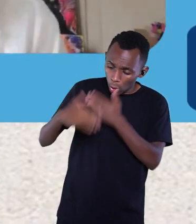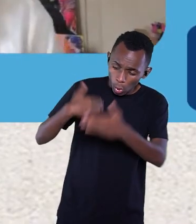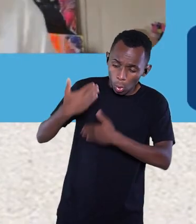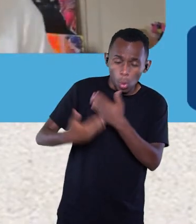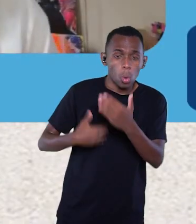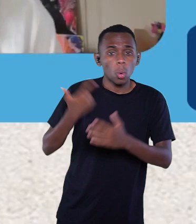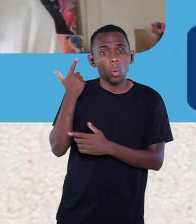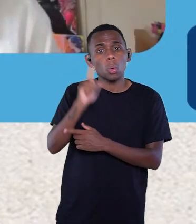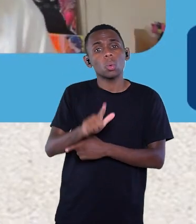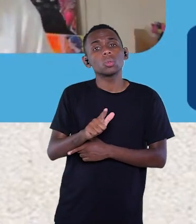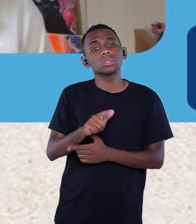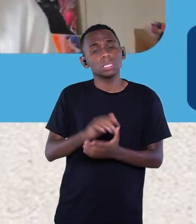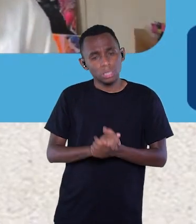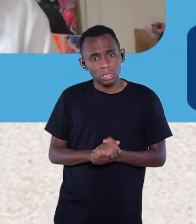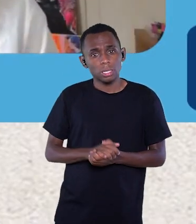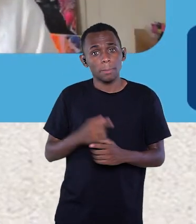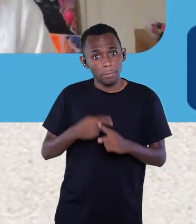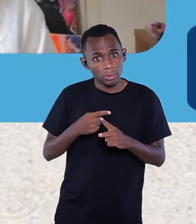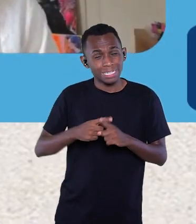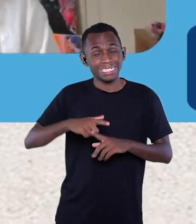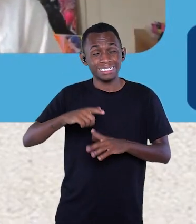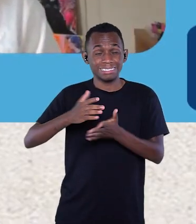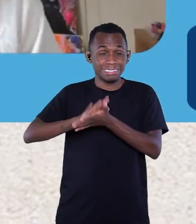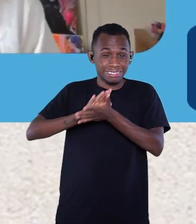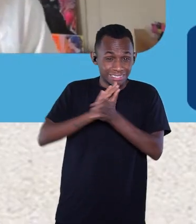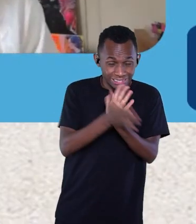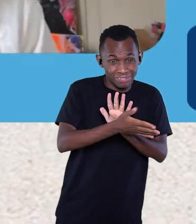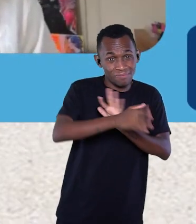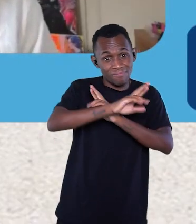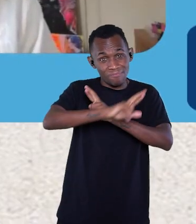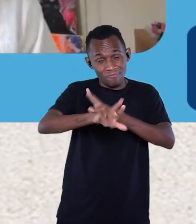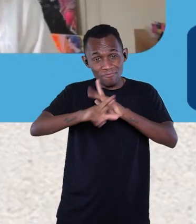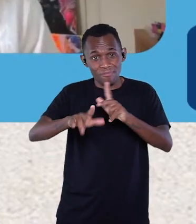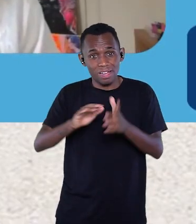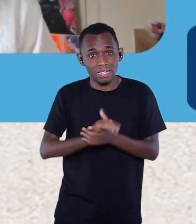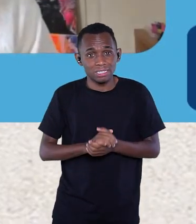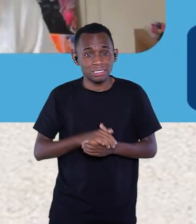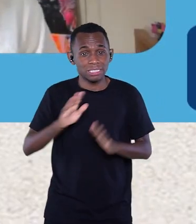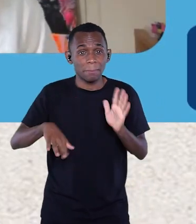que ela sempre passava, como na mídia, enfim. Às vezes eu vejo